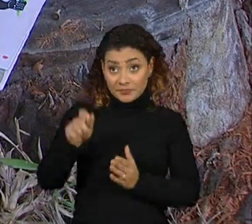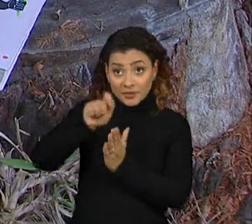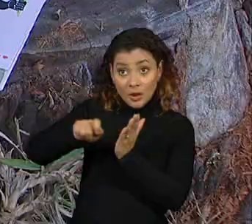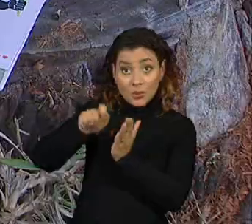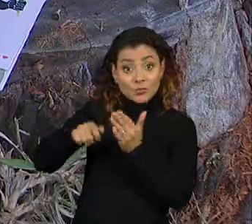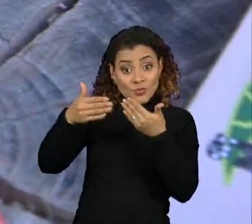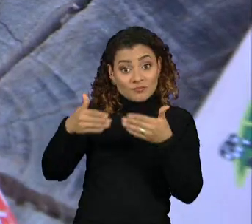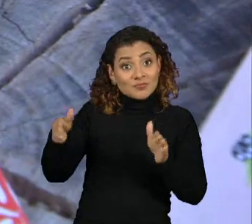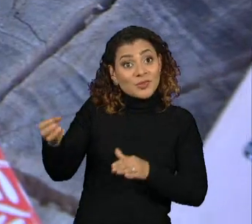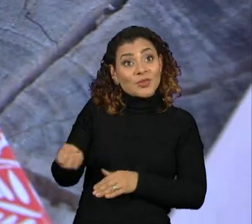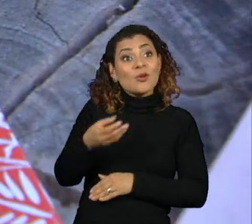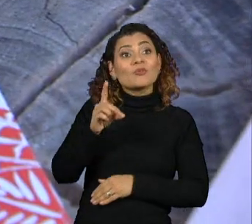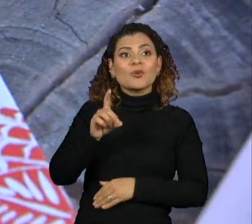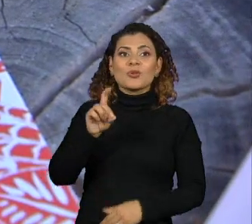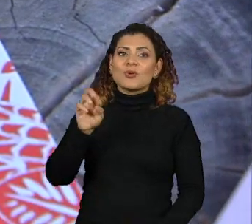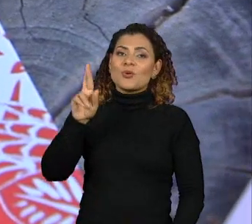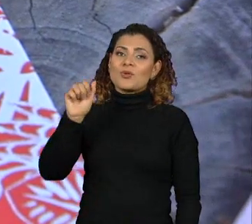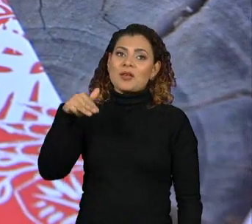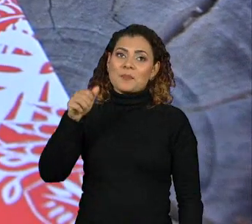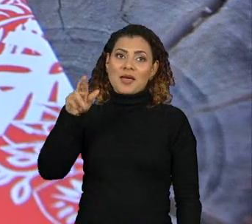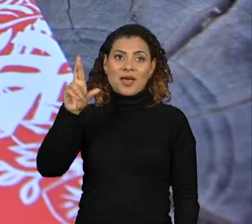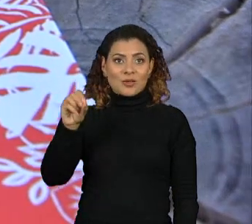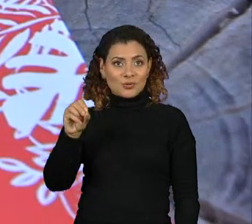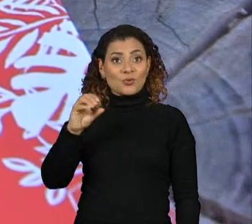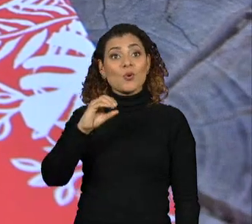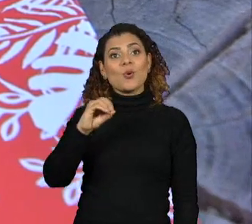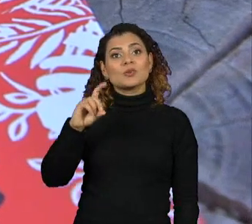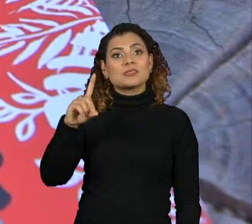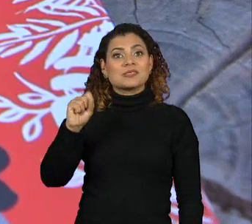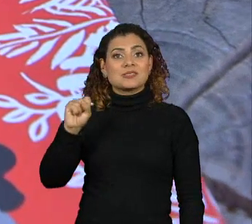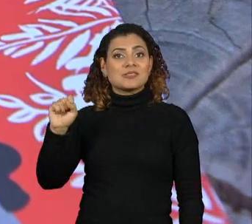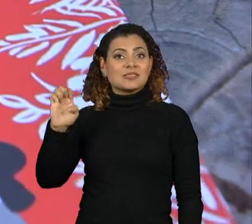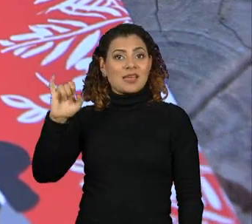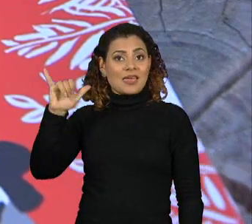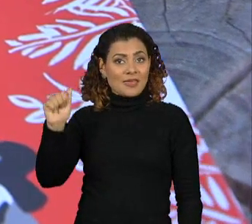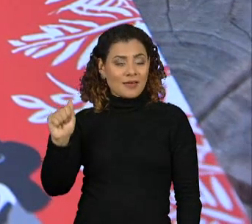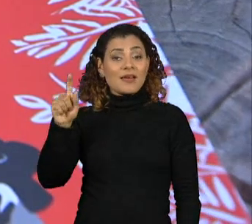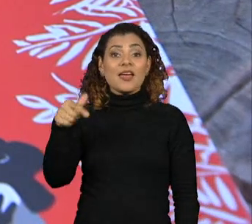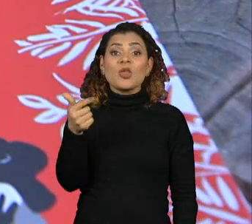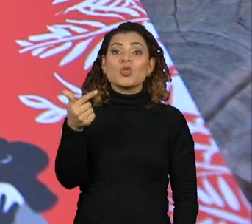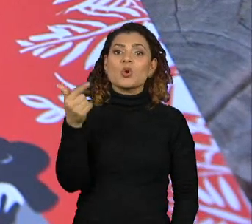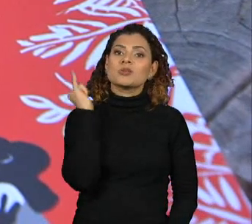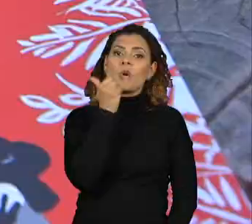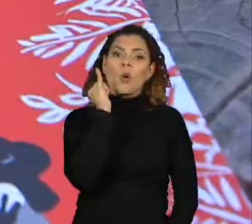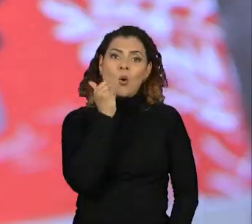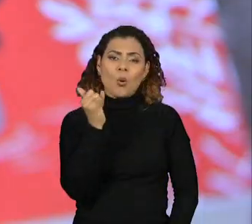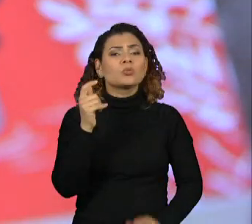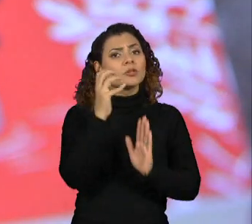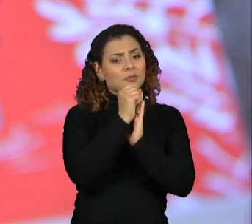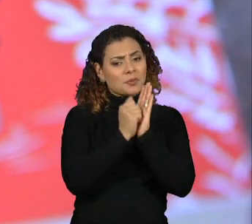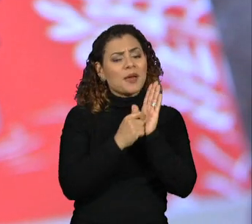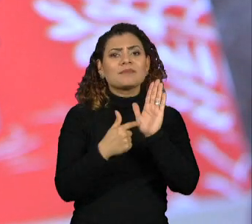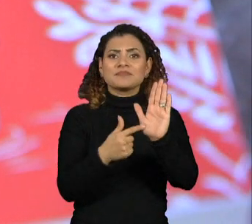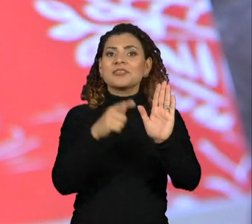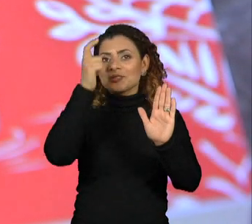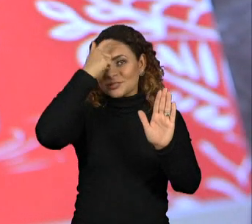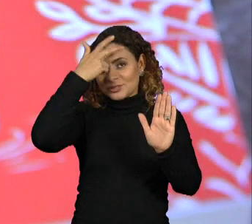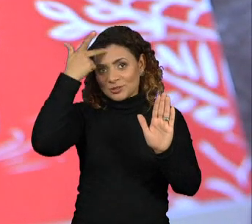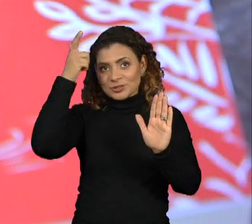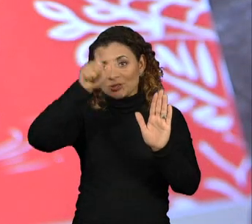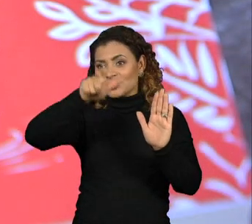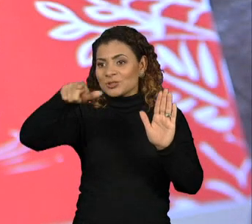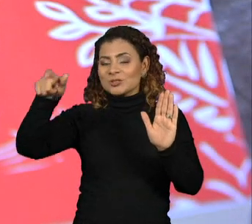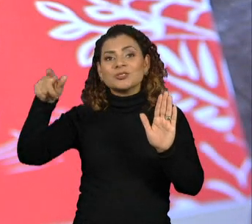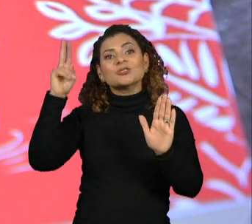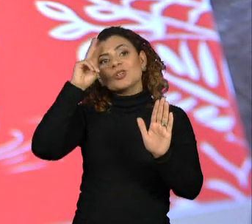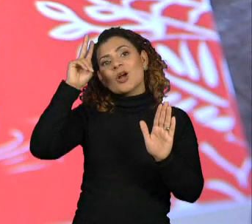de lançar Doramar ou a Odisseia, uma coletânea de 12 contos que também trazem histórias da vida simples no